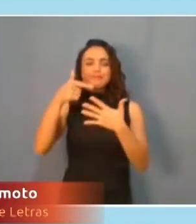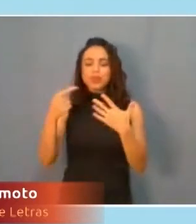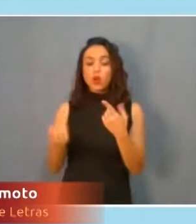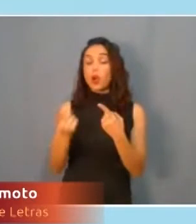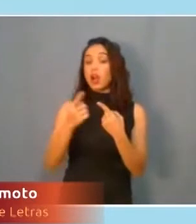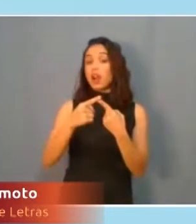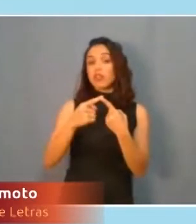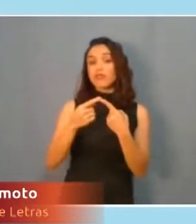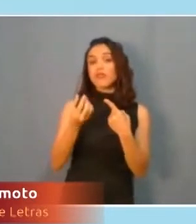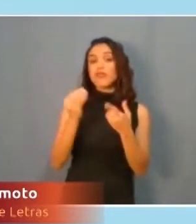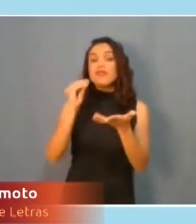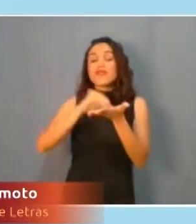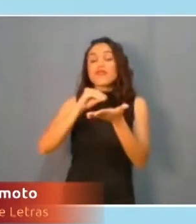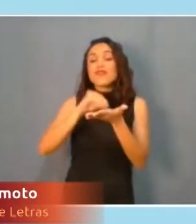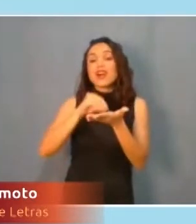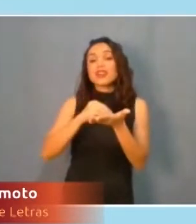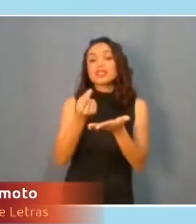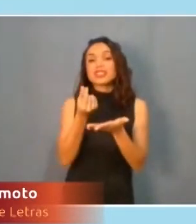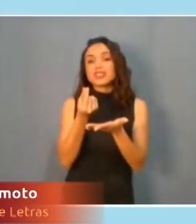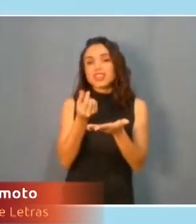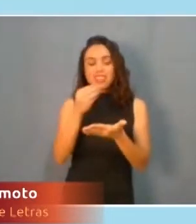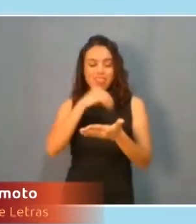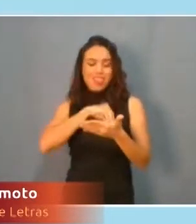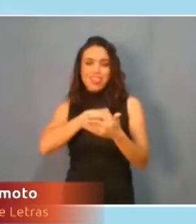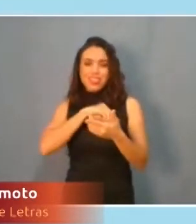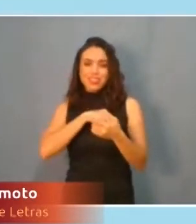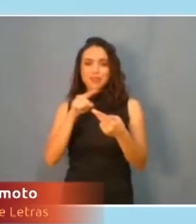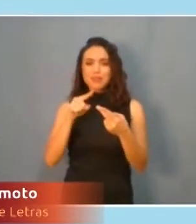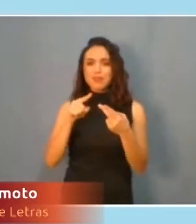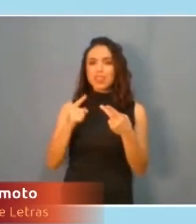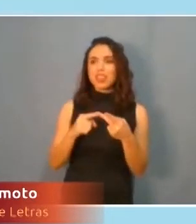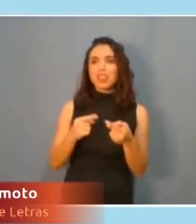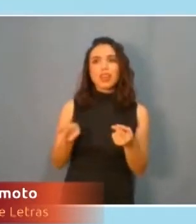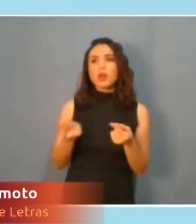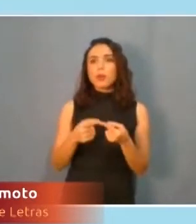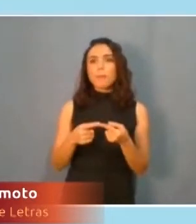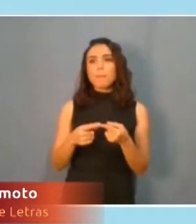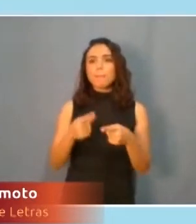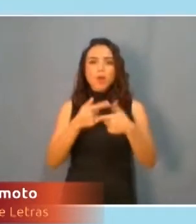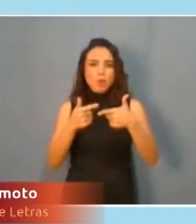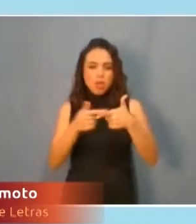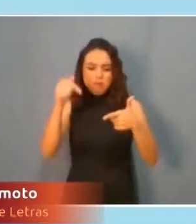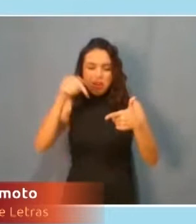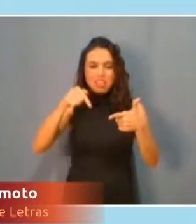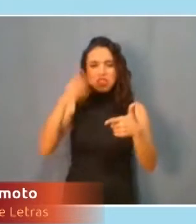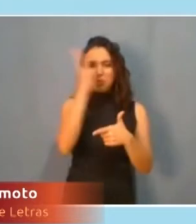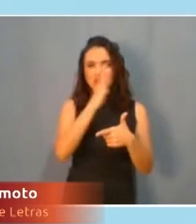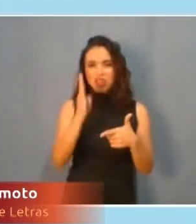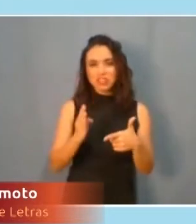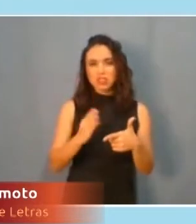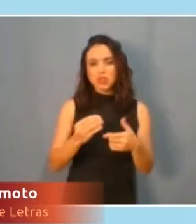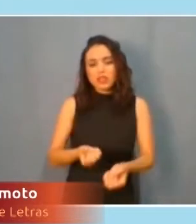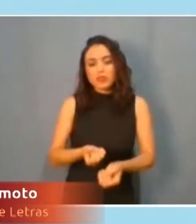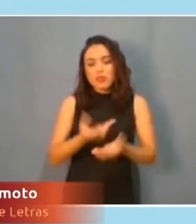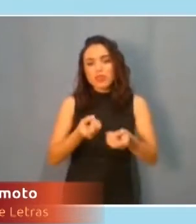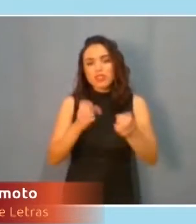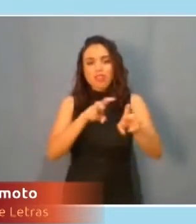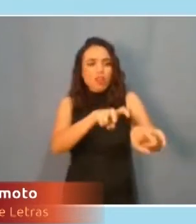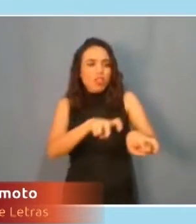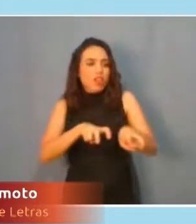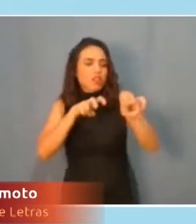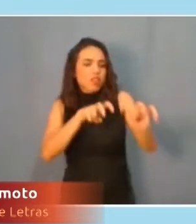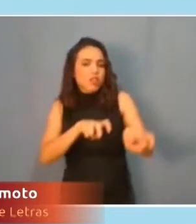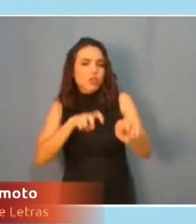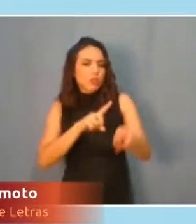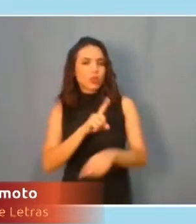Brasil, o problema da fome não é de produção, não é de quantidade. O Brasil produz mais alimentos do que as pessoas